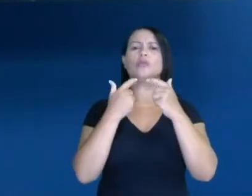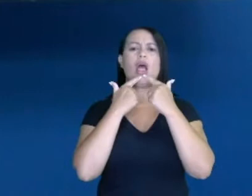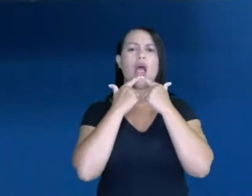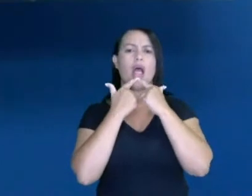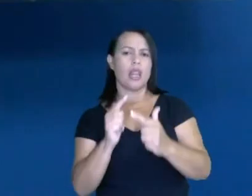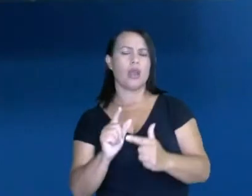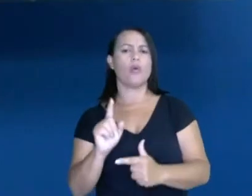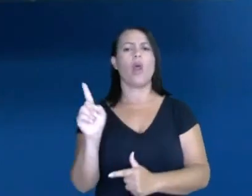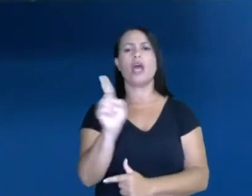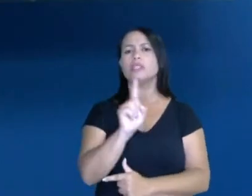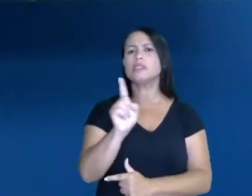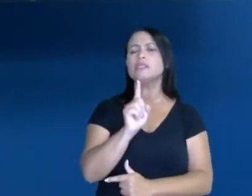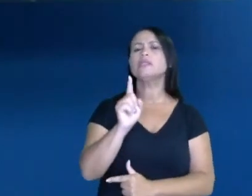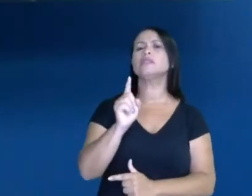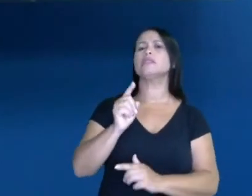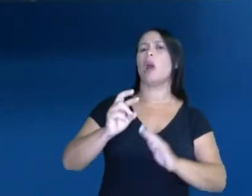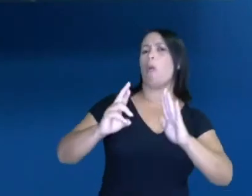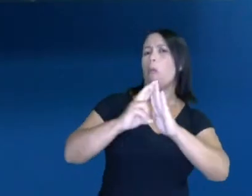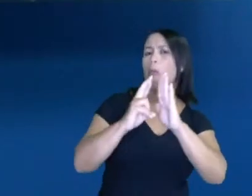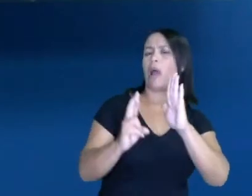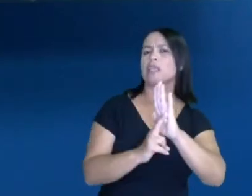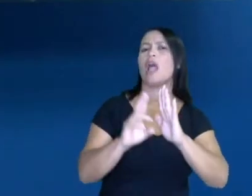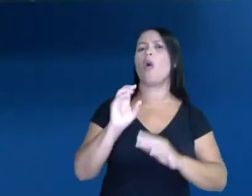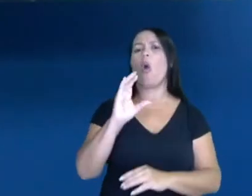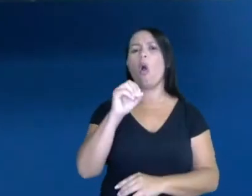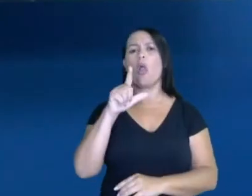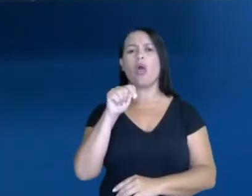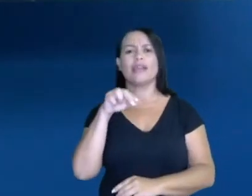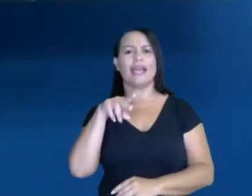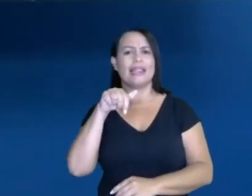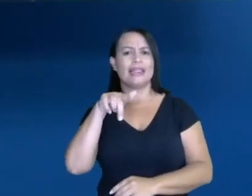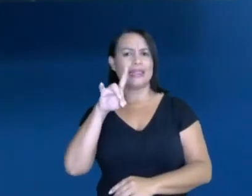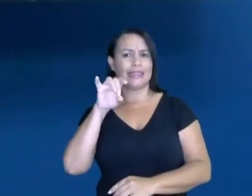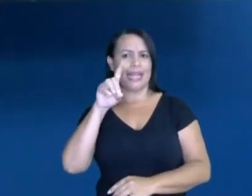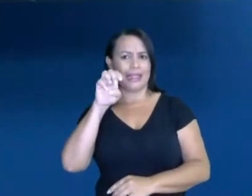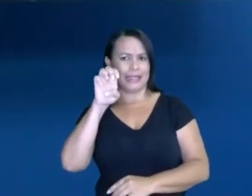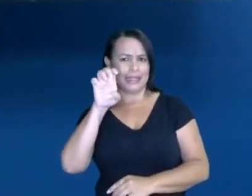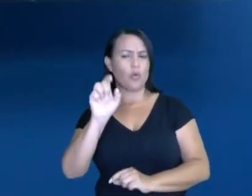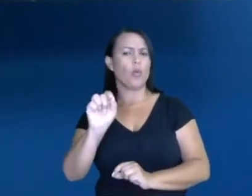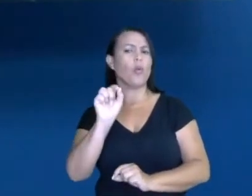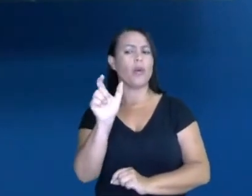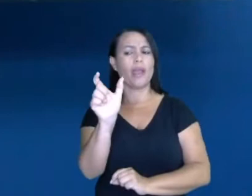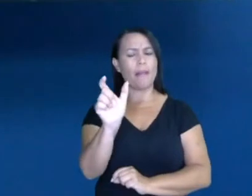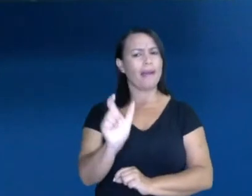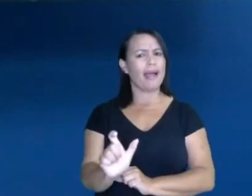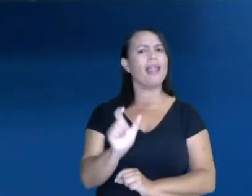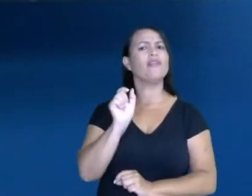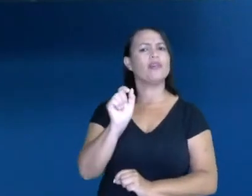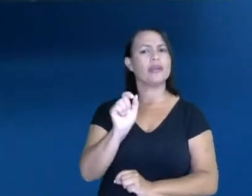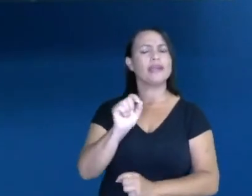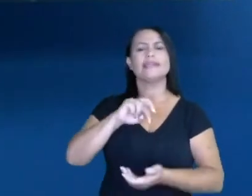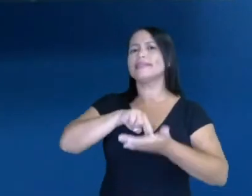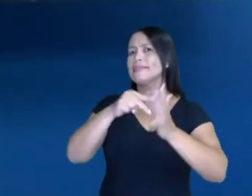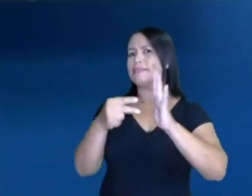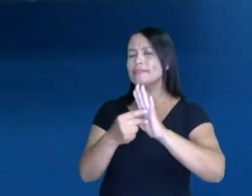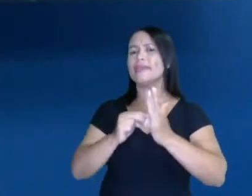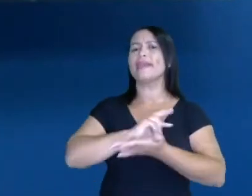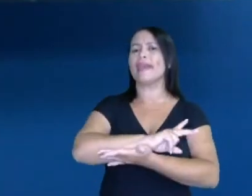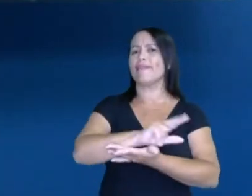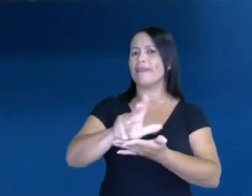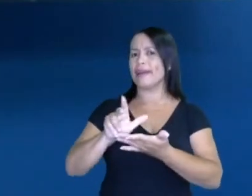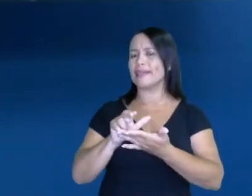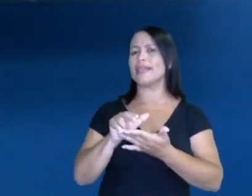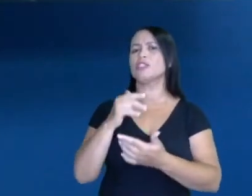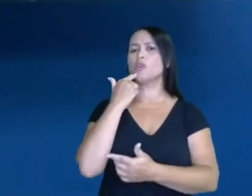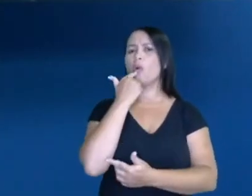padrão, linguagem coloquial ou então coloquialidade, essas palavras estão se referindo à variante